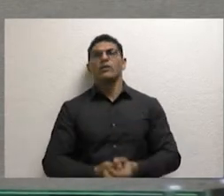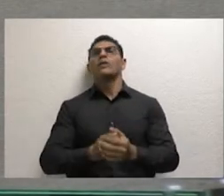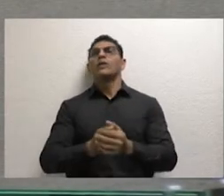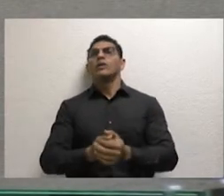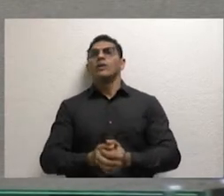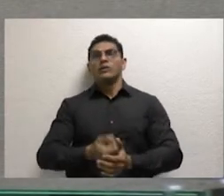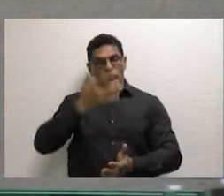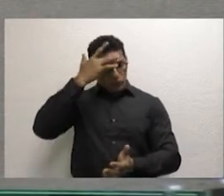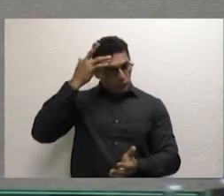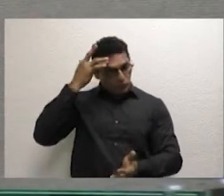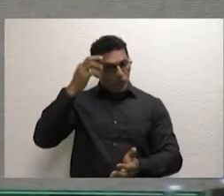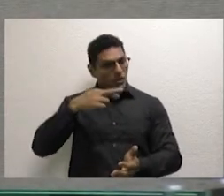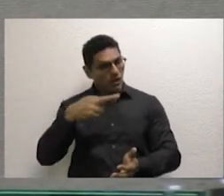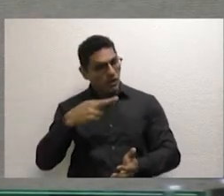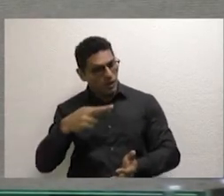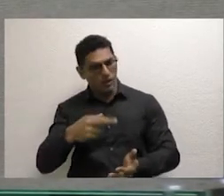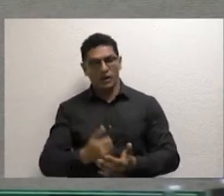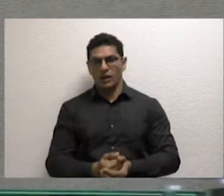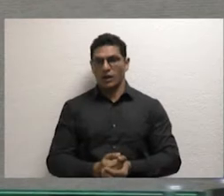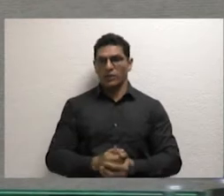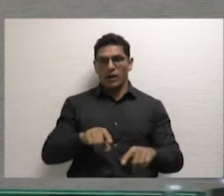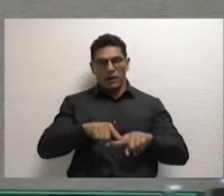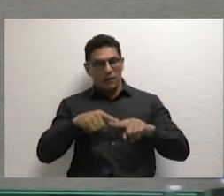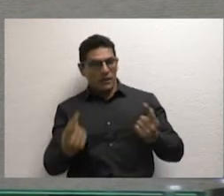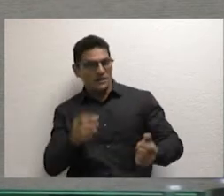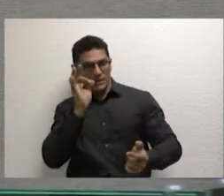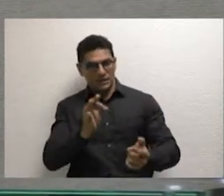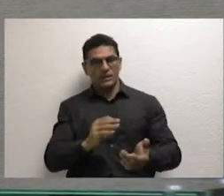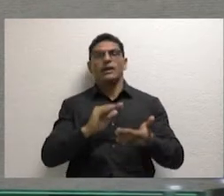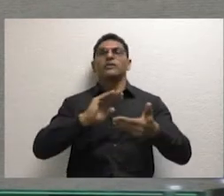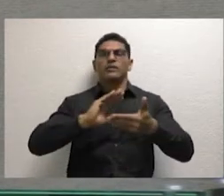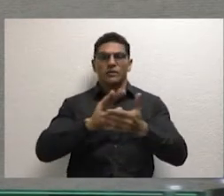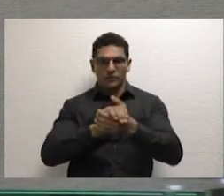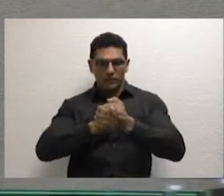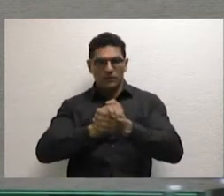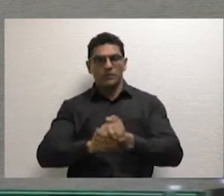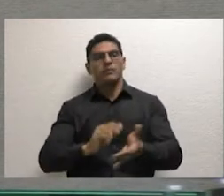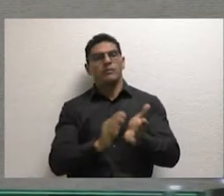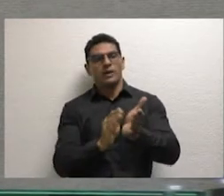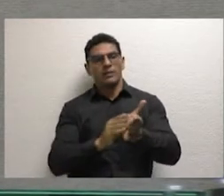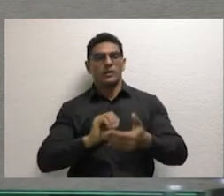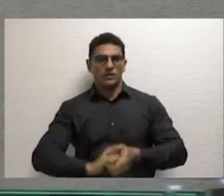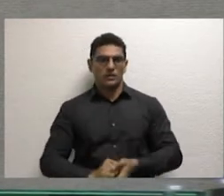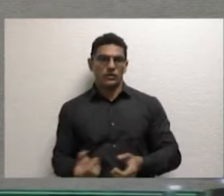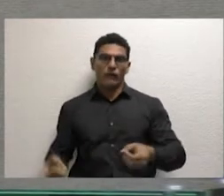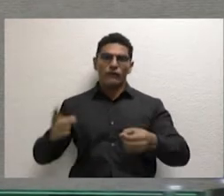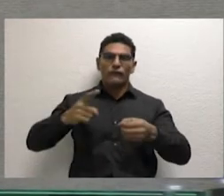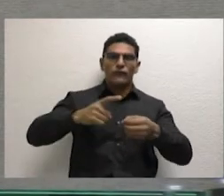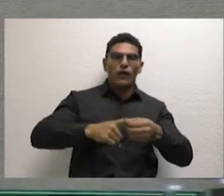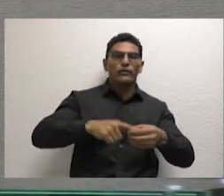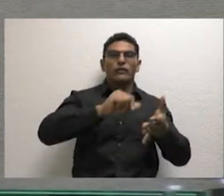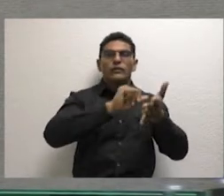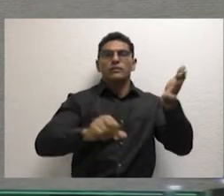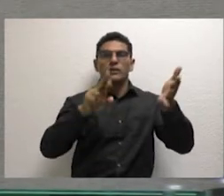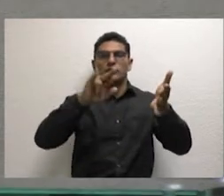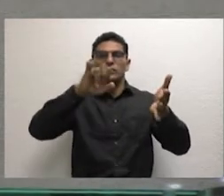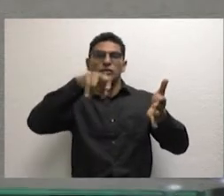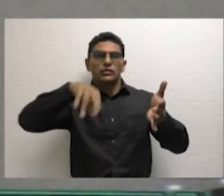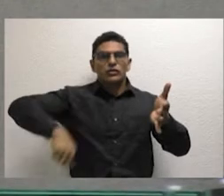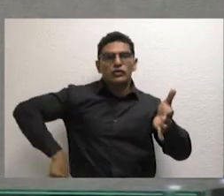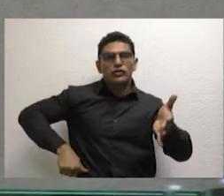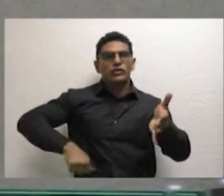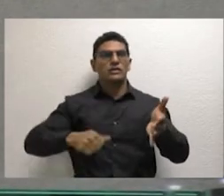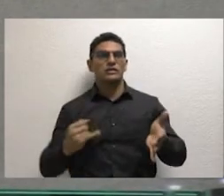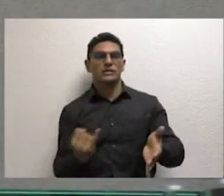eu critico mas o que está certo a gente tem que reconhecer então voltar ao transplante de rim no estado do Amazonas é fundamental